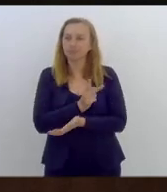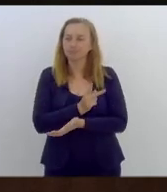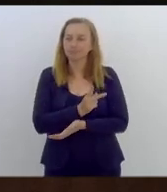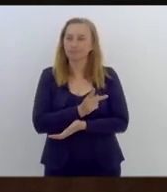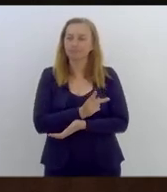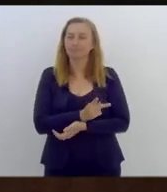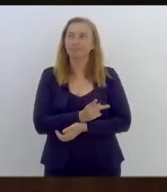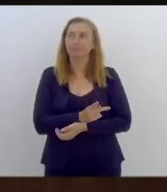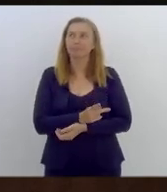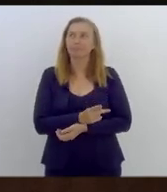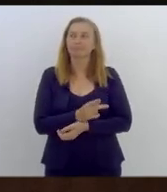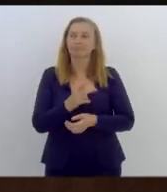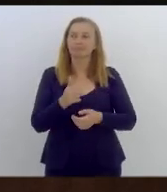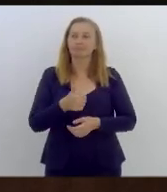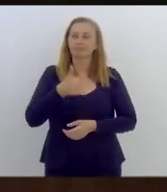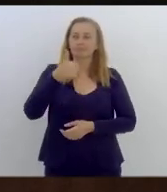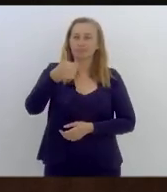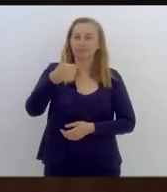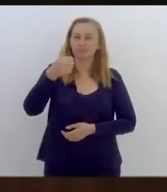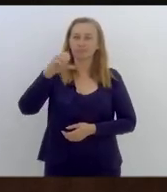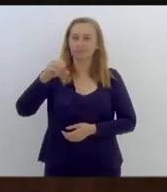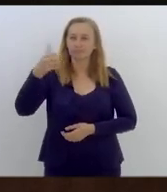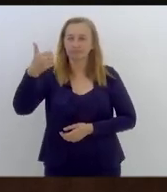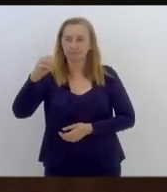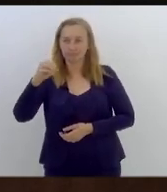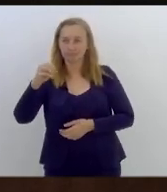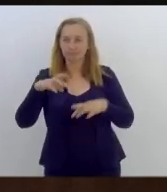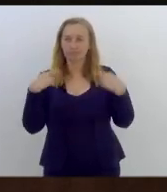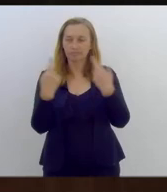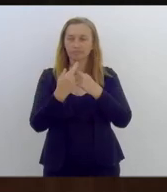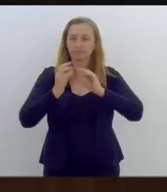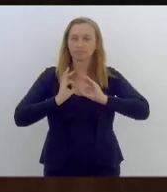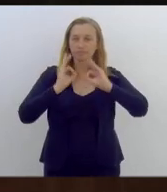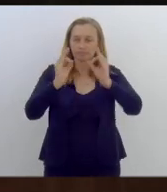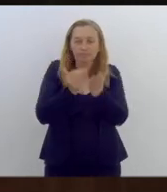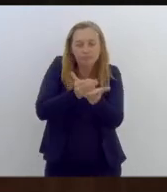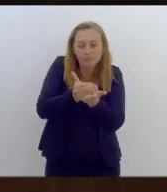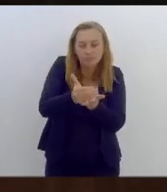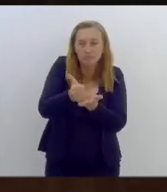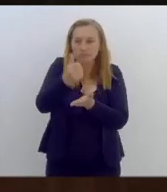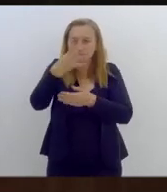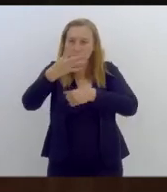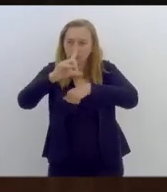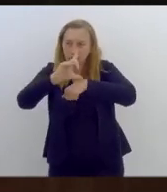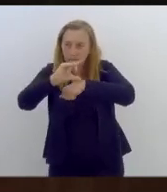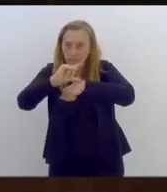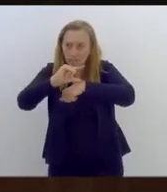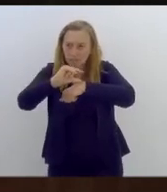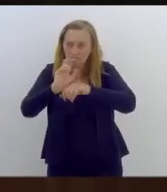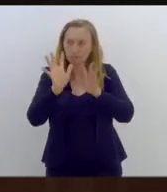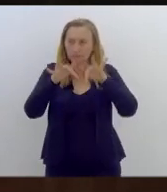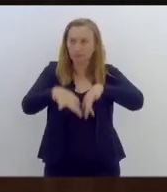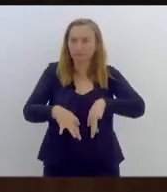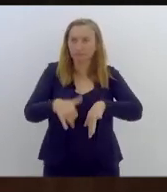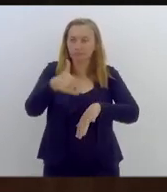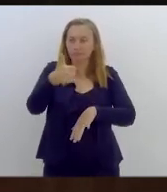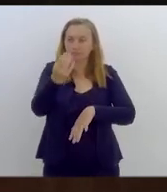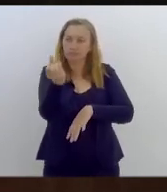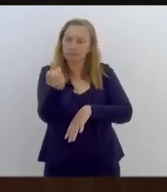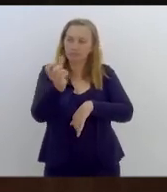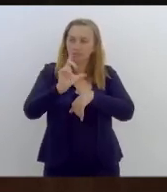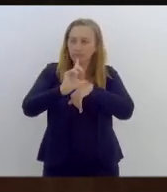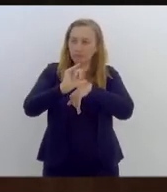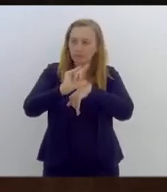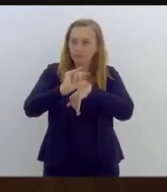na centésima décima seção ordinária que iniciada às 14 horas encerrou-se às 16